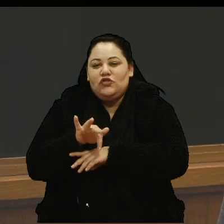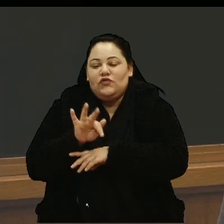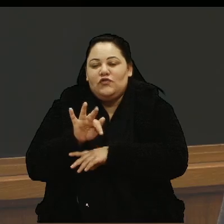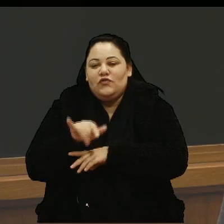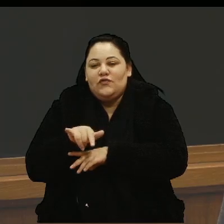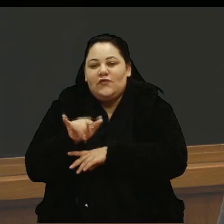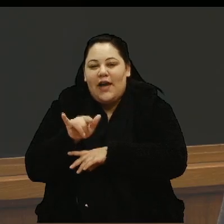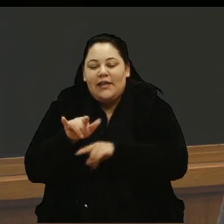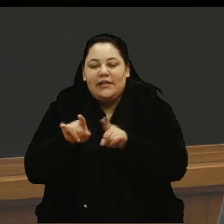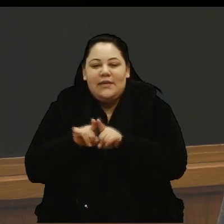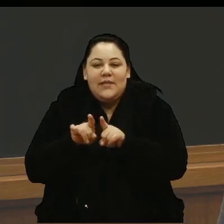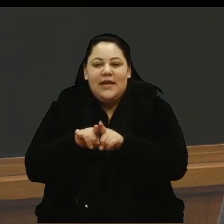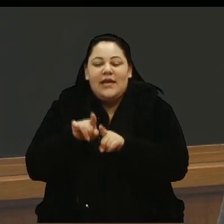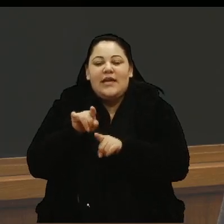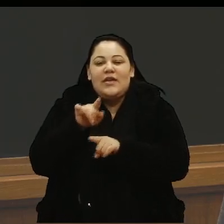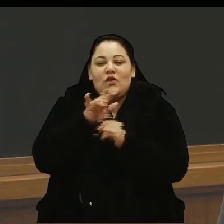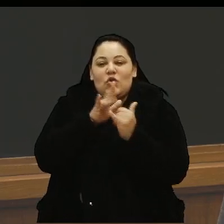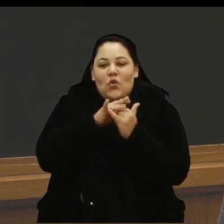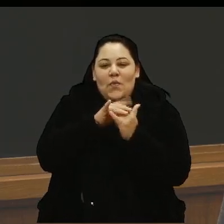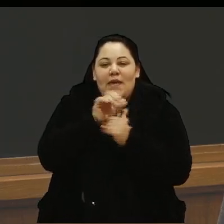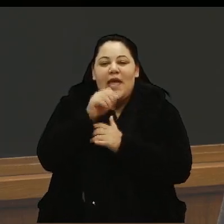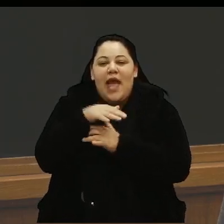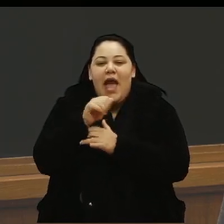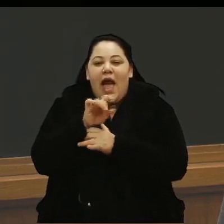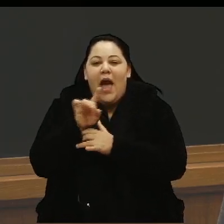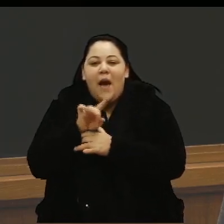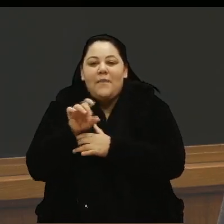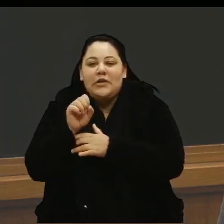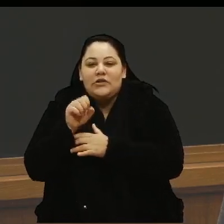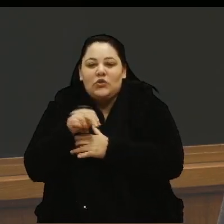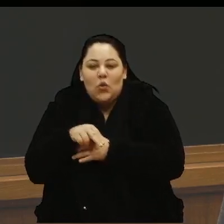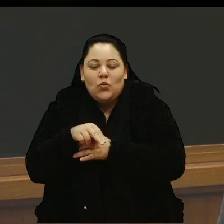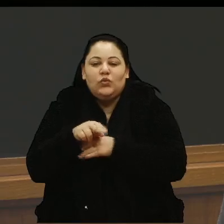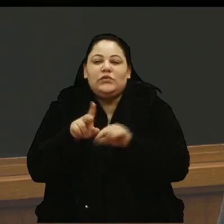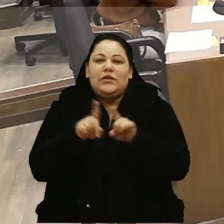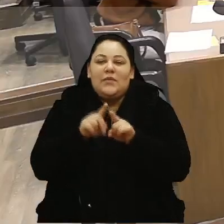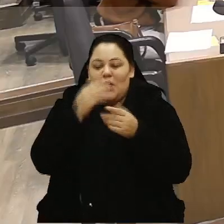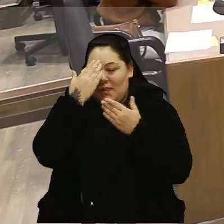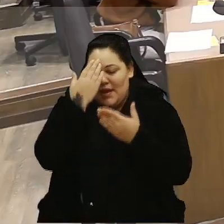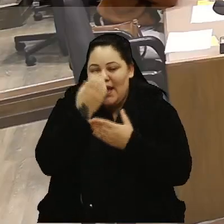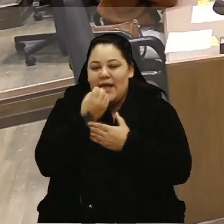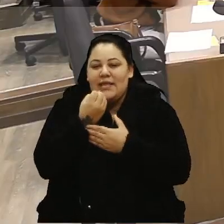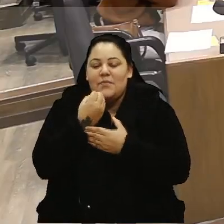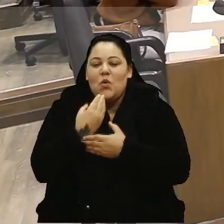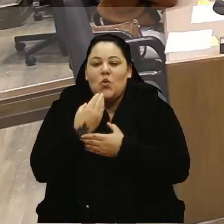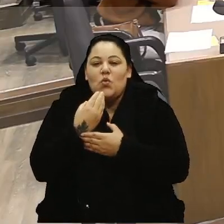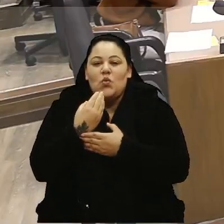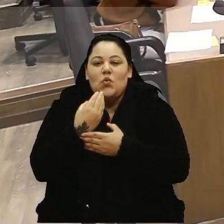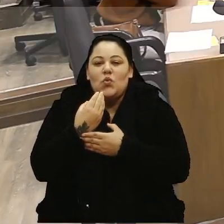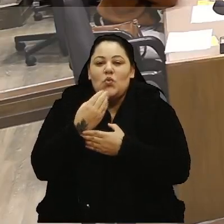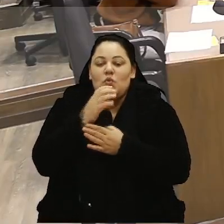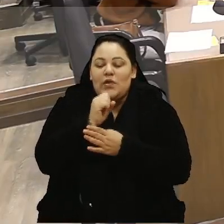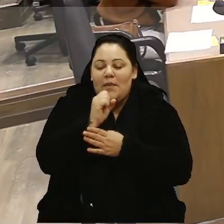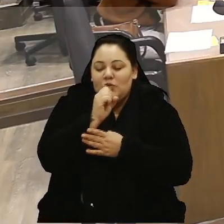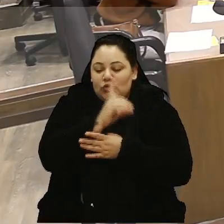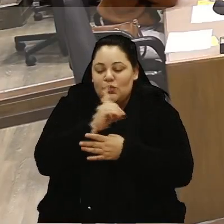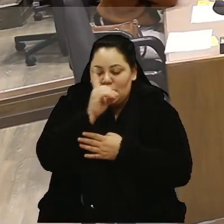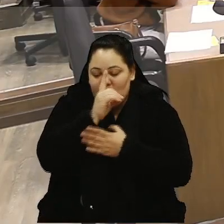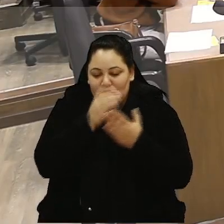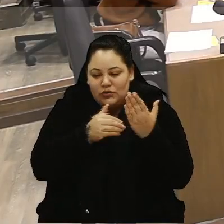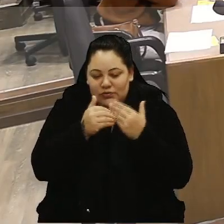YouTube e também pelo Amazon Music. Parabéns, gurizada, e vamos à luta aí, presidente. Boa semana a todos. Obrigado, vereador Cláudio